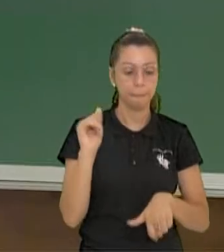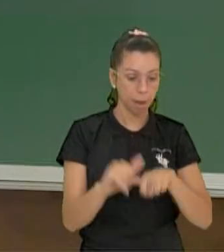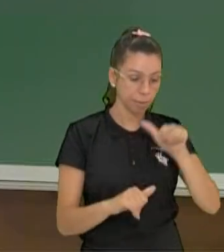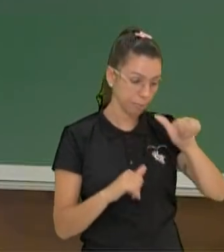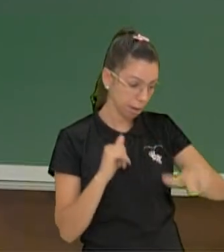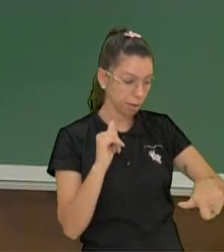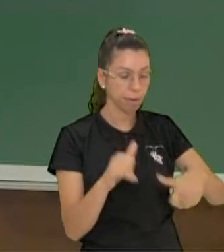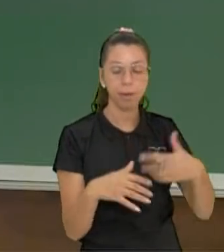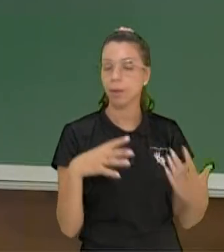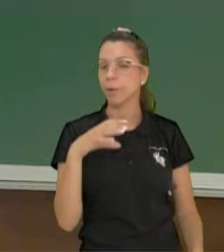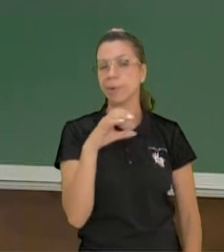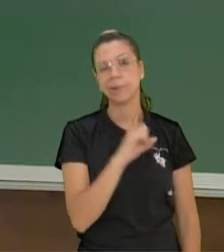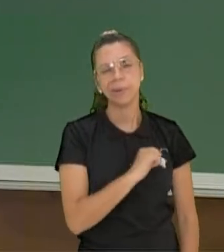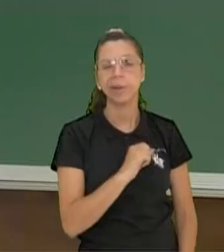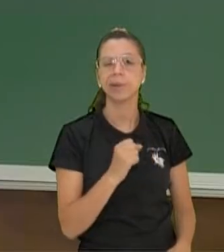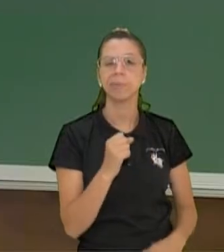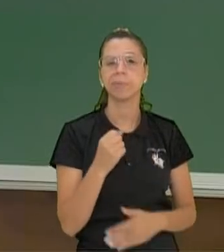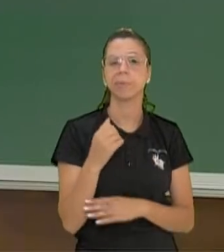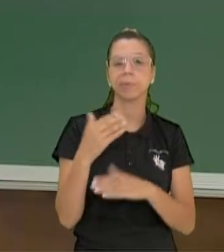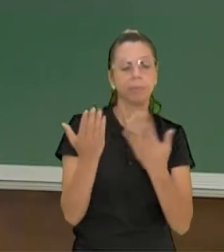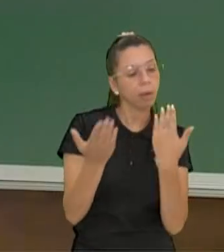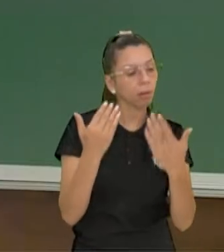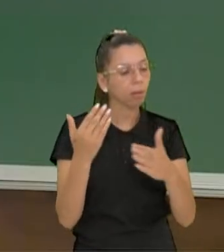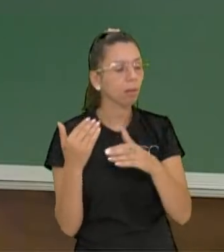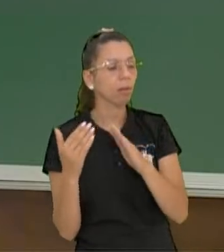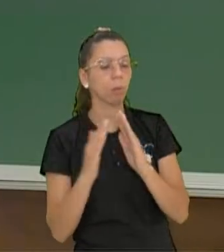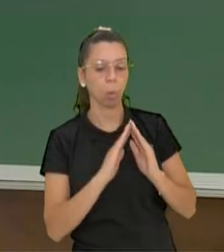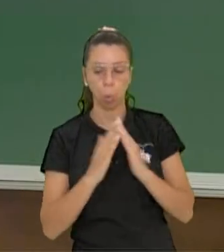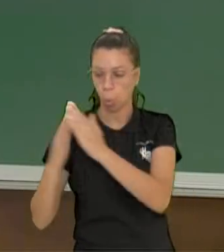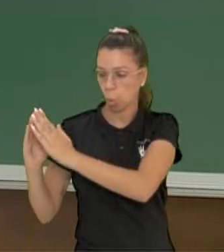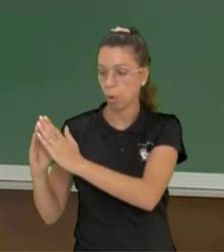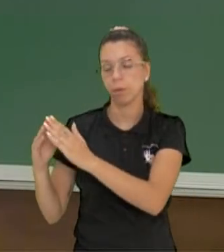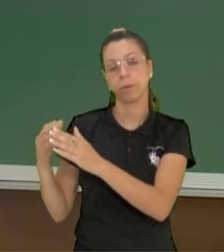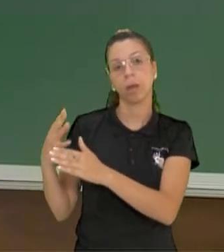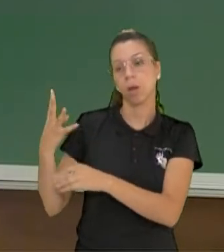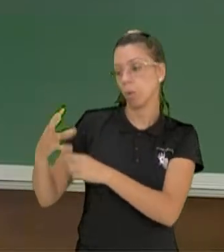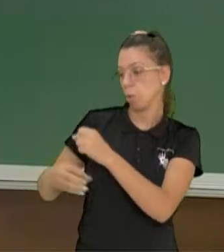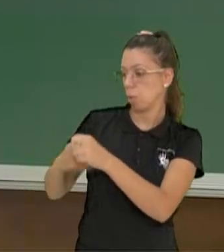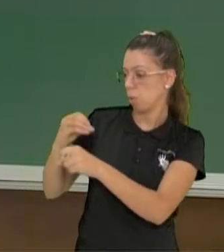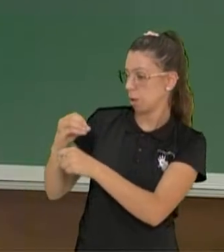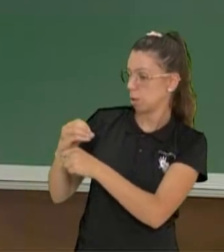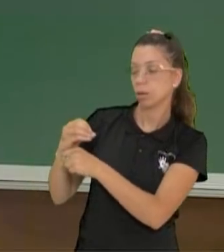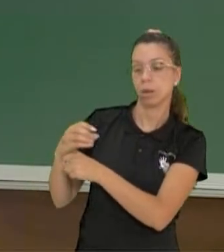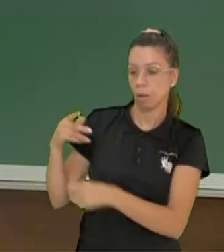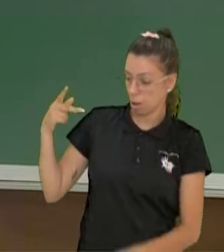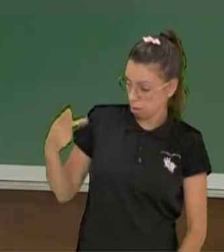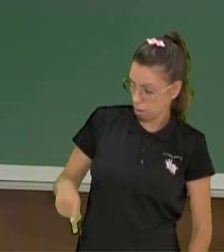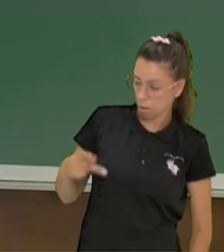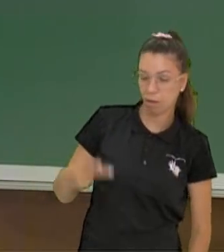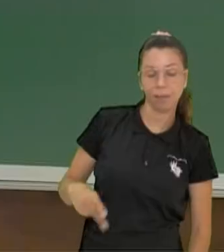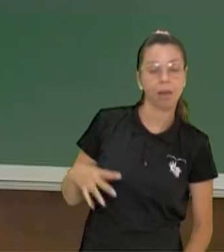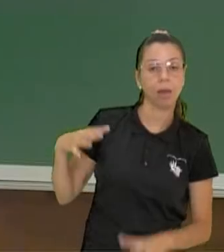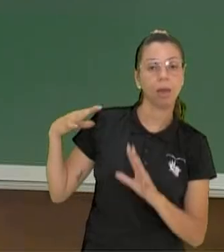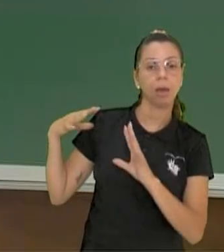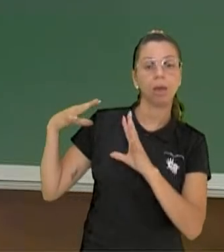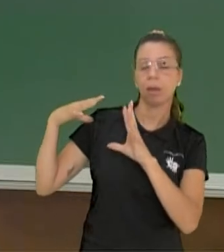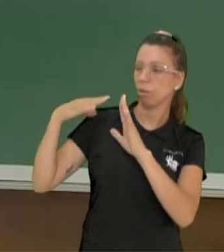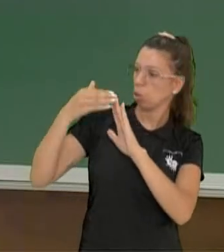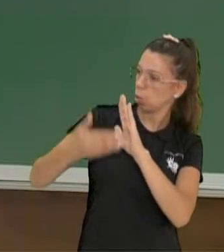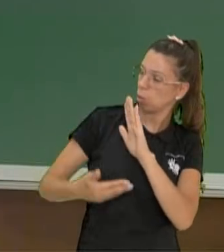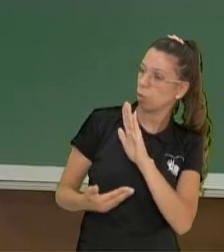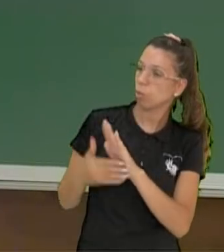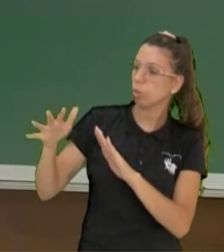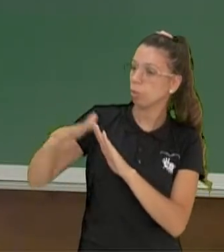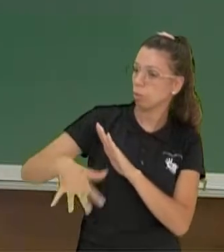transformações. Eu adoro conversar com meus vizinhos. Quando eu converso com meu vizinho, tem 40 anos, ele fala: nossa, aqui era tudo uma área